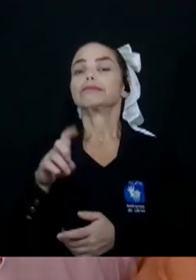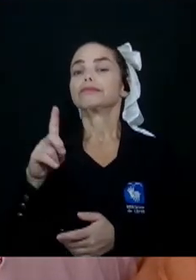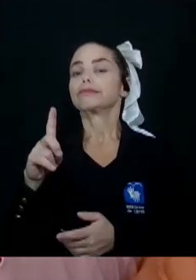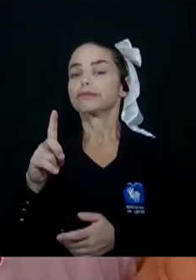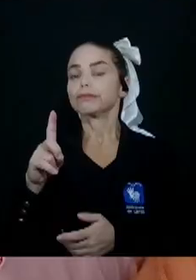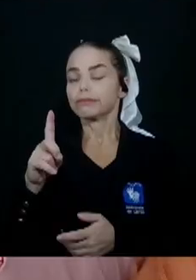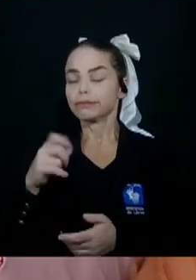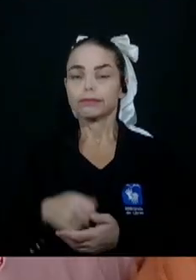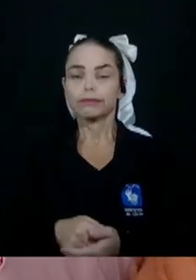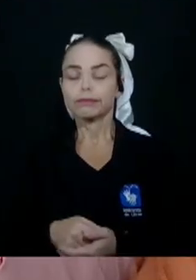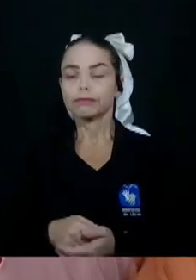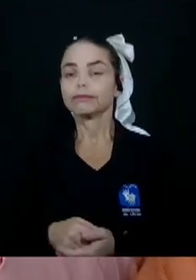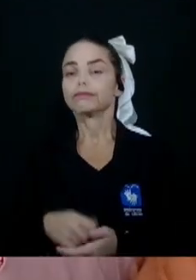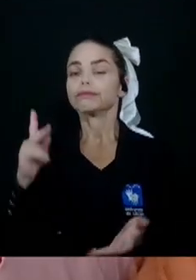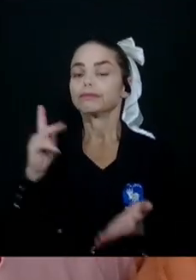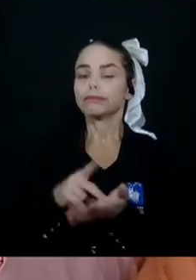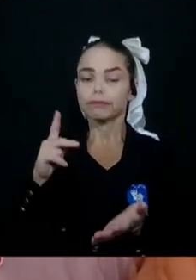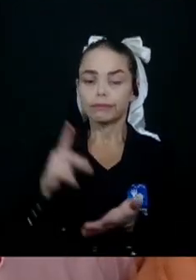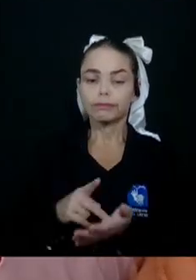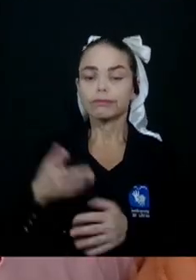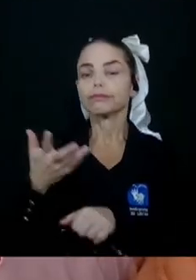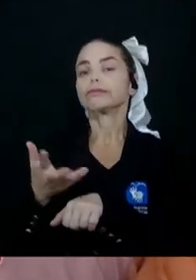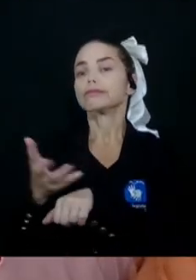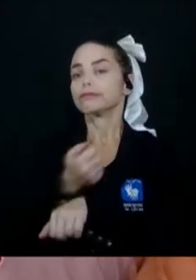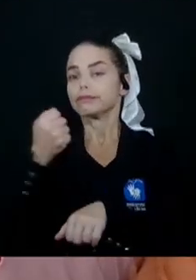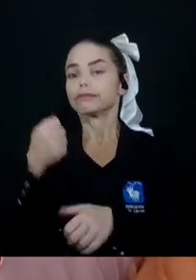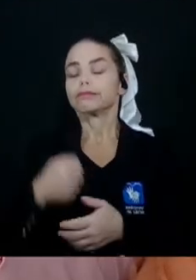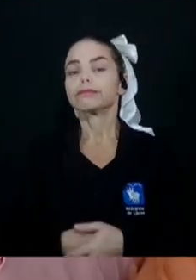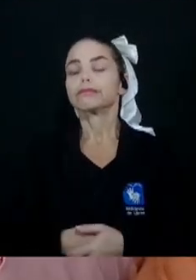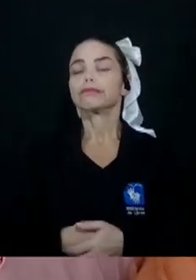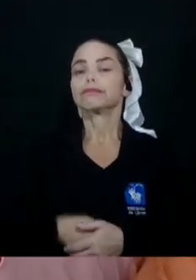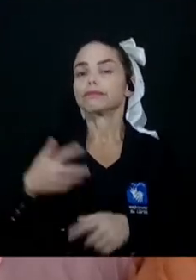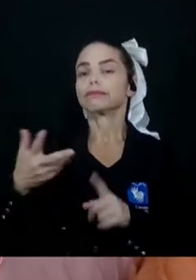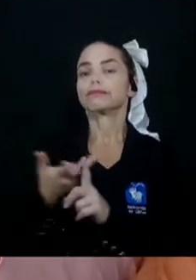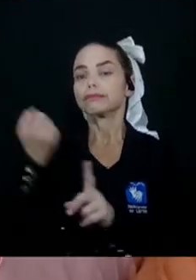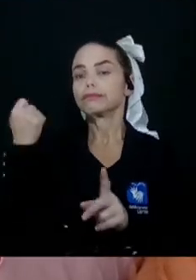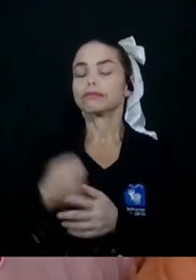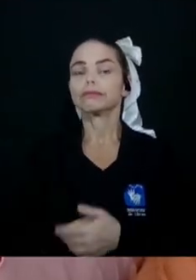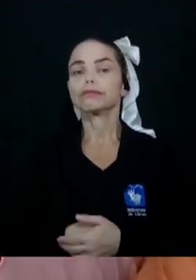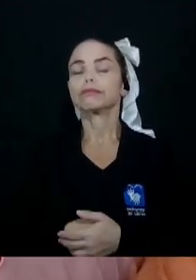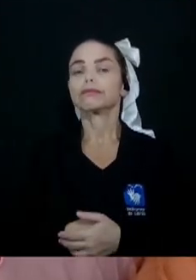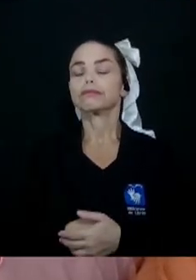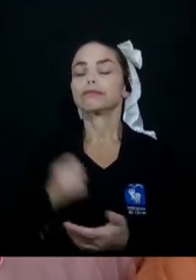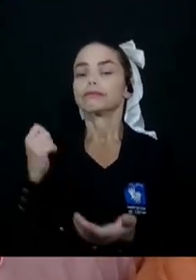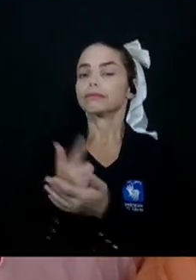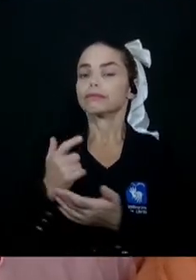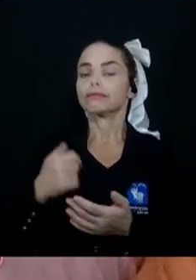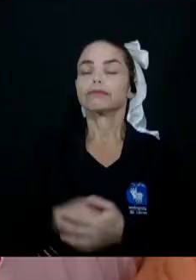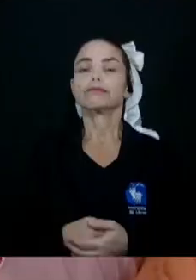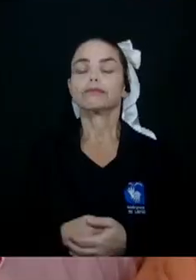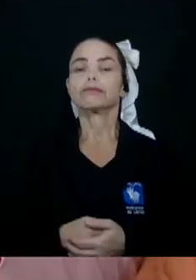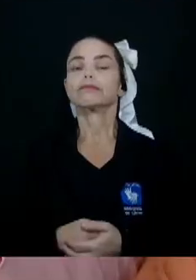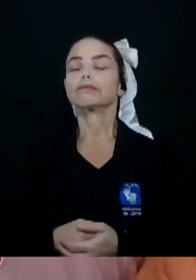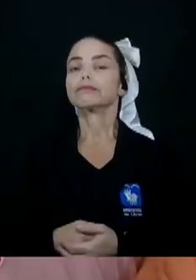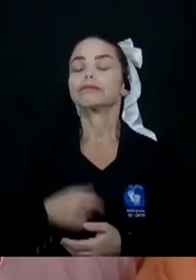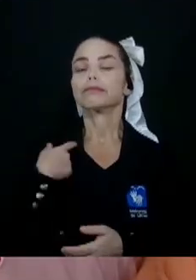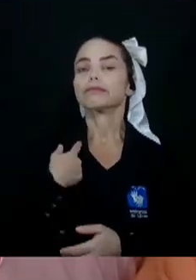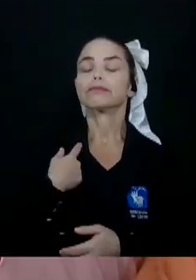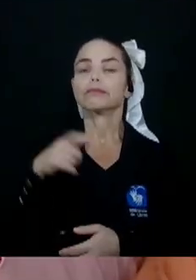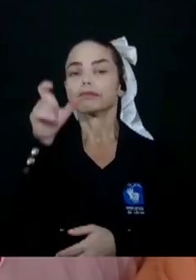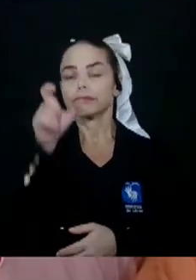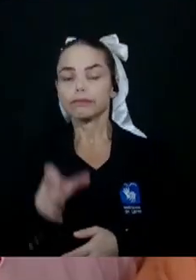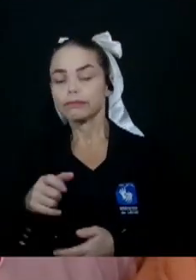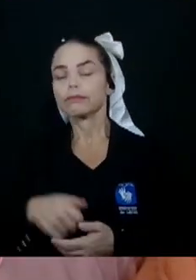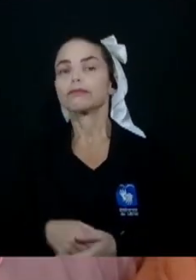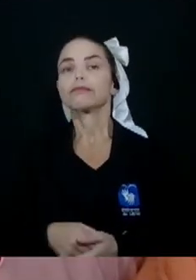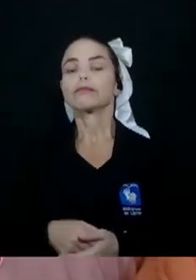casos realmente de golpe. Golpe, fraude, você compra alguma coisa de um estelionatário, de alguém que está vendendo uma coisa,